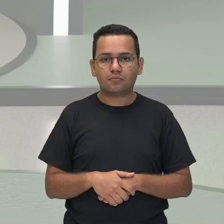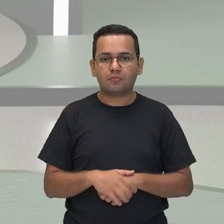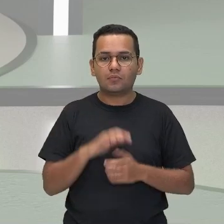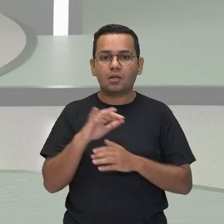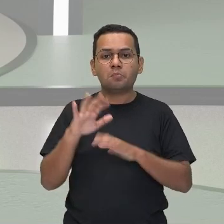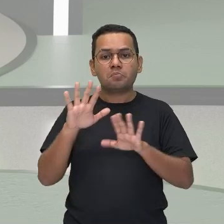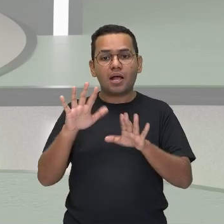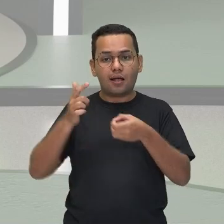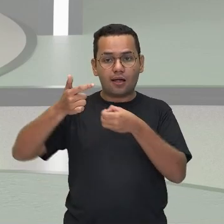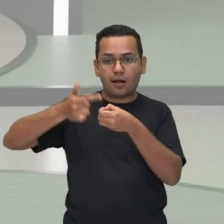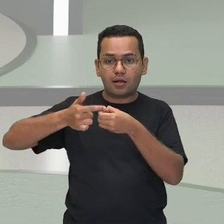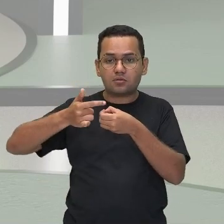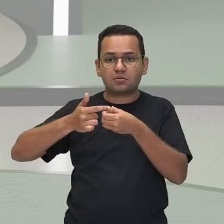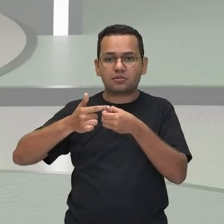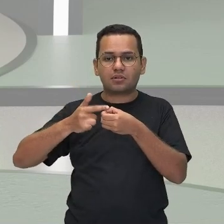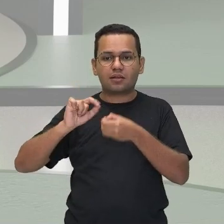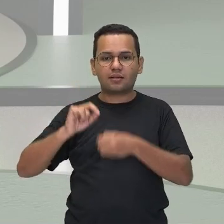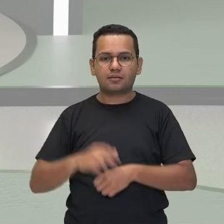gasolina, ela tem até